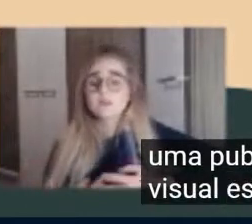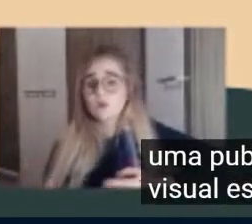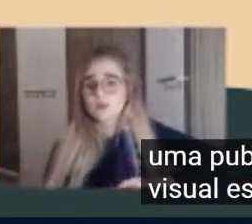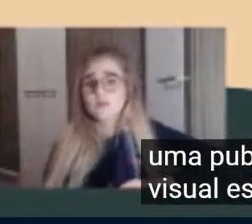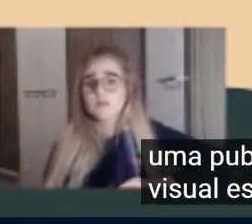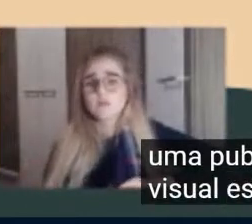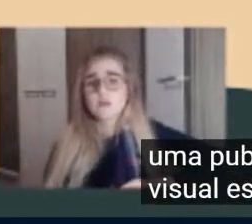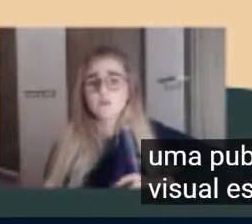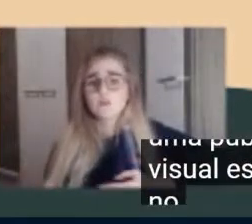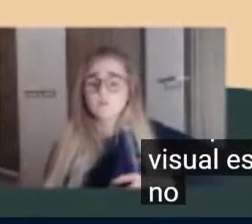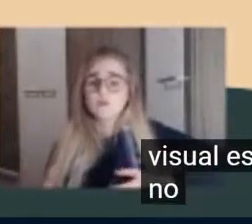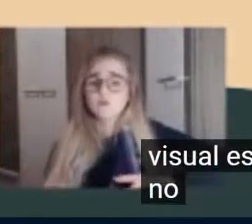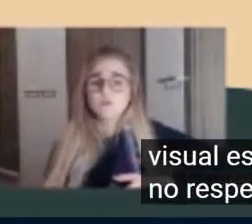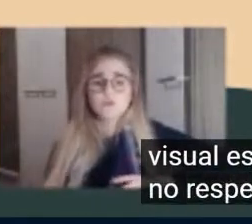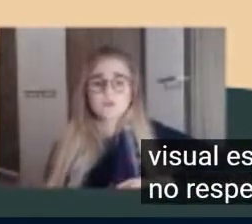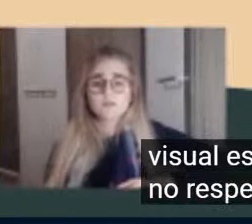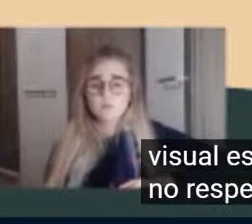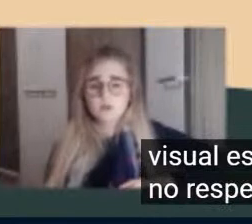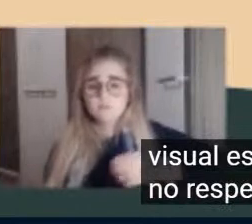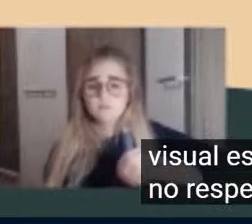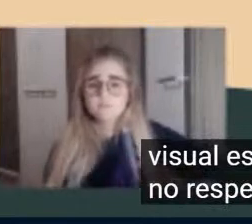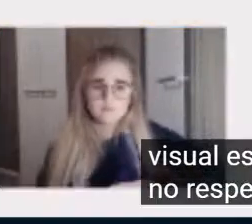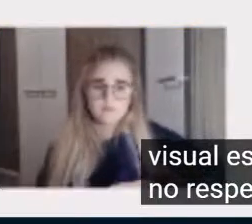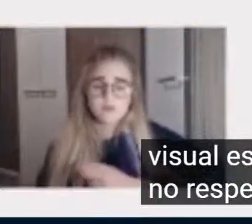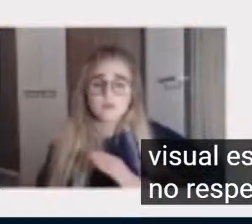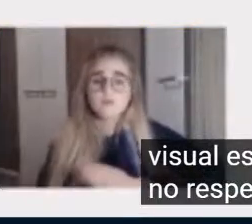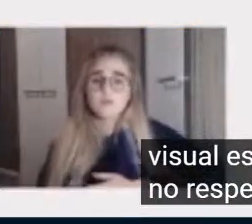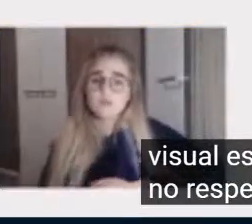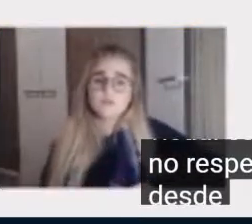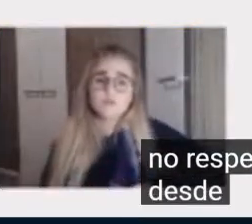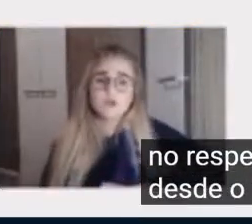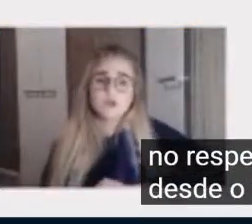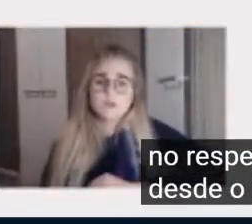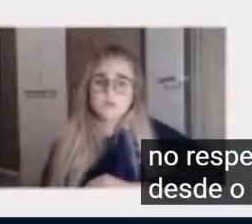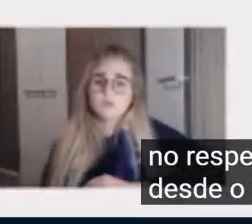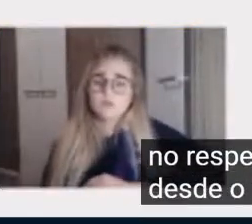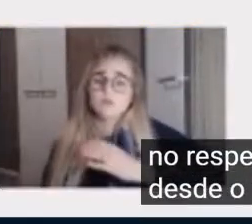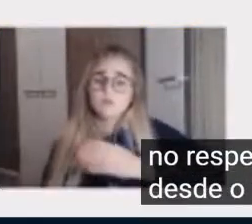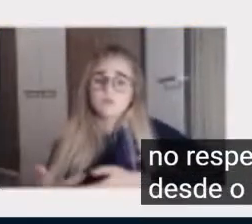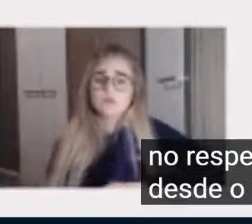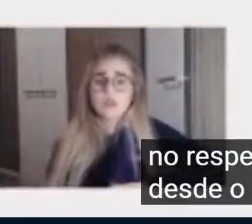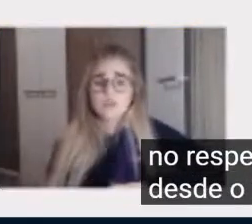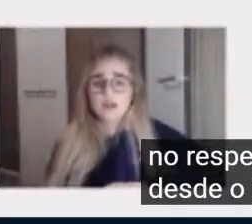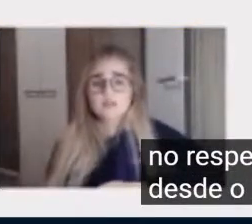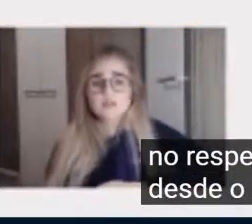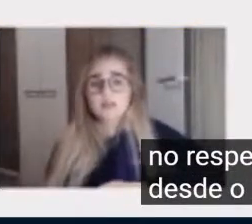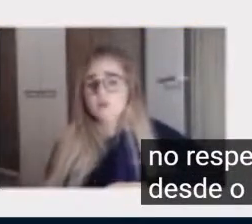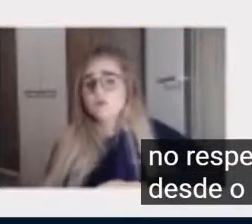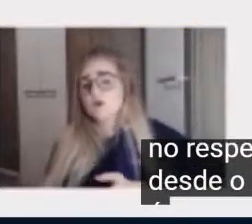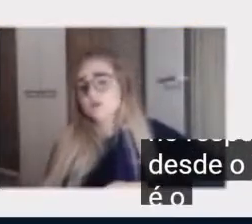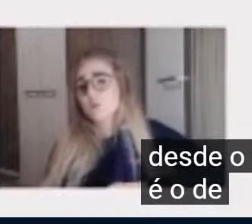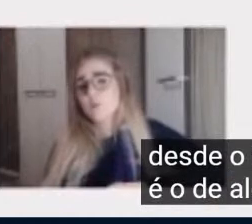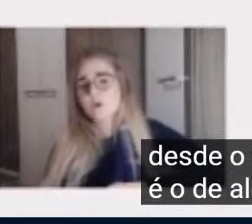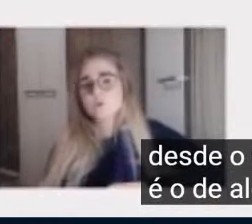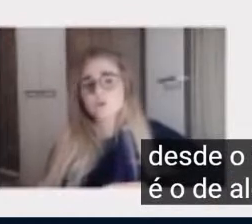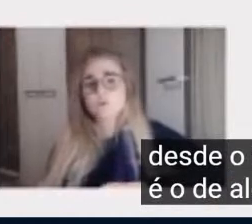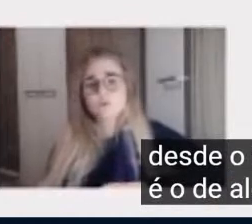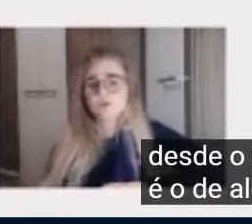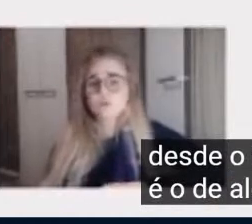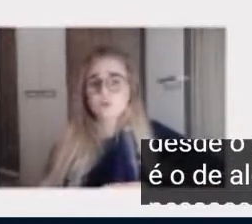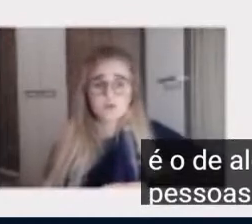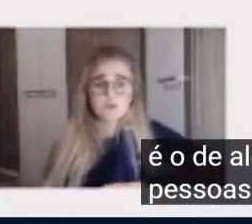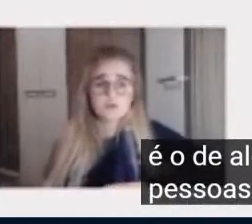7 artes escolhidas no respectivo vídeo da semana. Então, desde o início, O intuito do Sete Artes é o de alcançar o maior